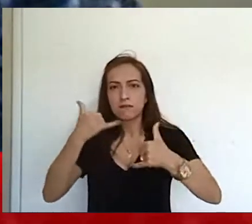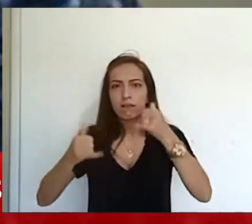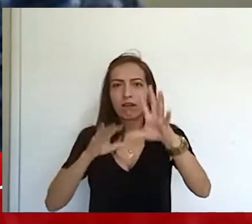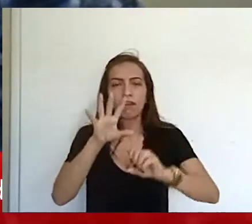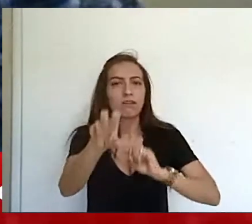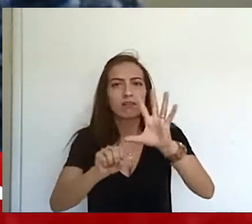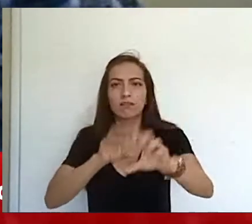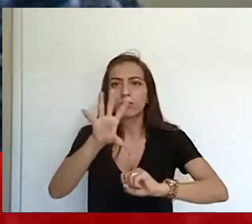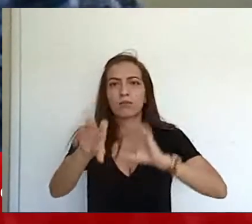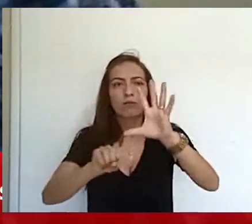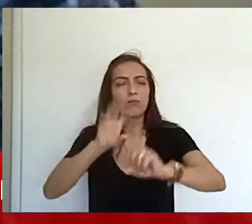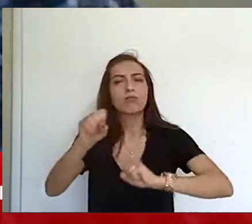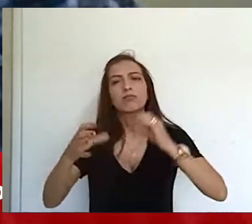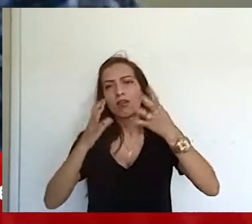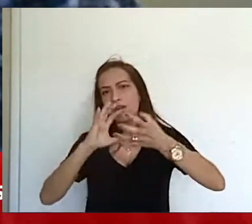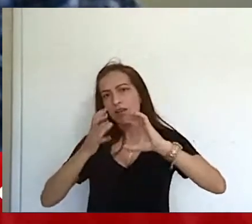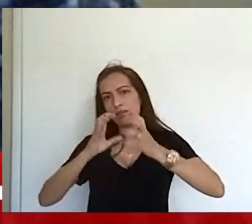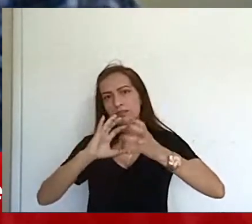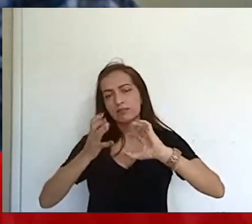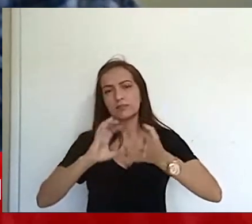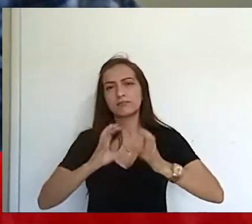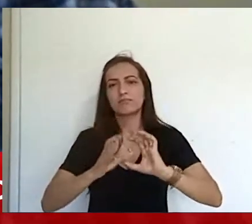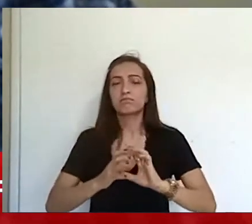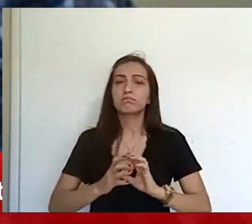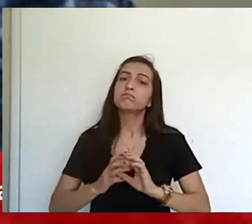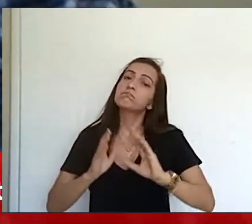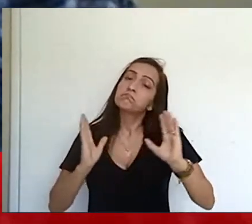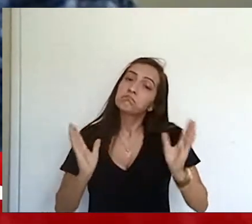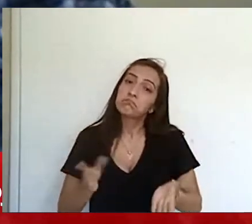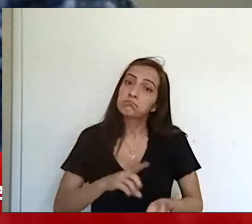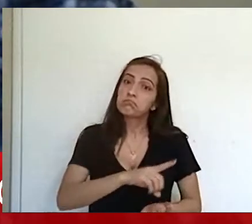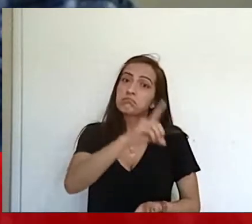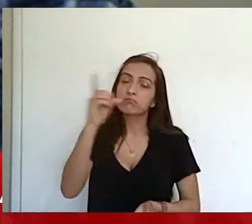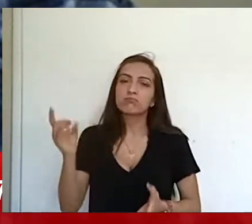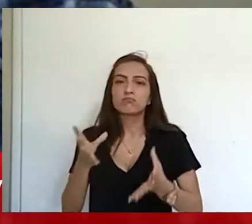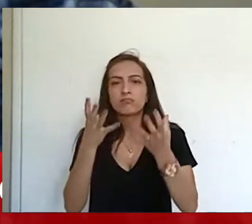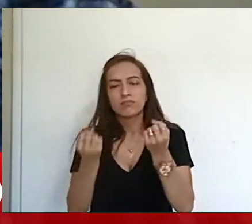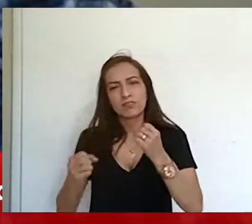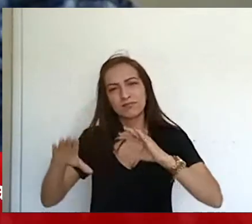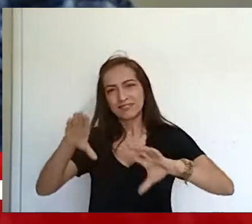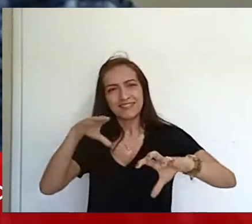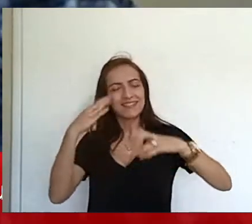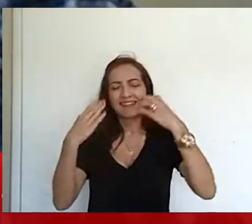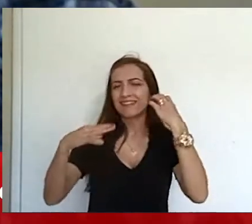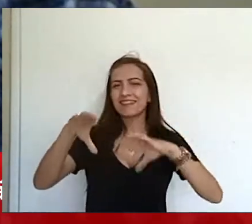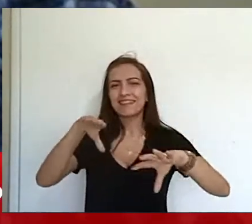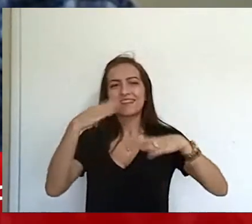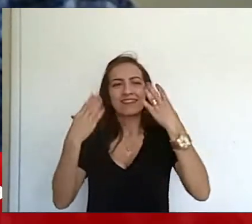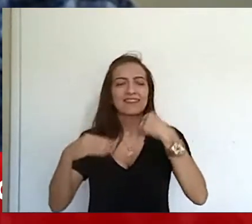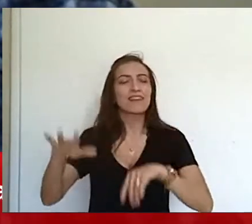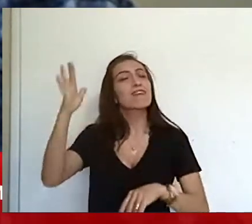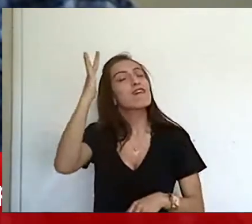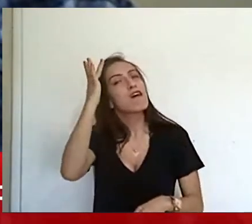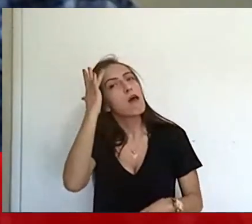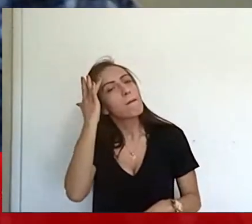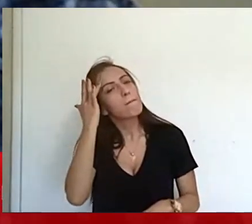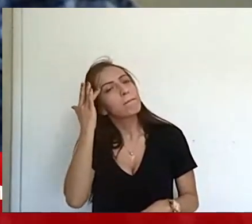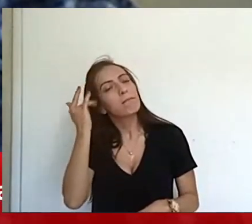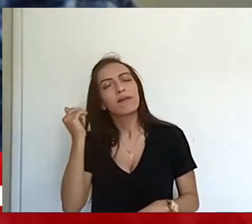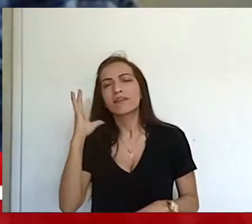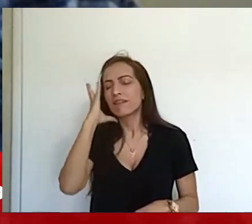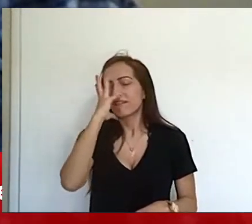bola. E nesse dia iremos cantar a melodia. Amanhã será um lindo dia da mais